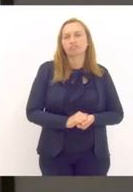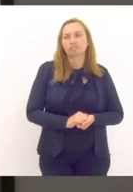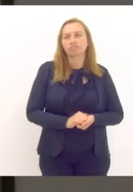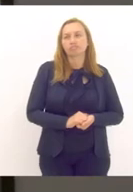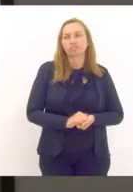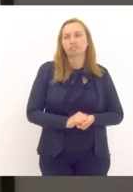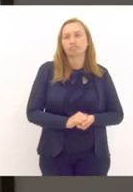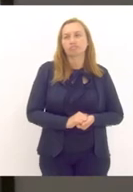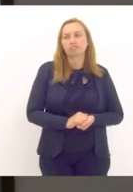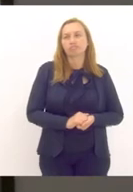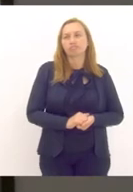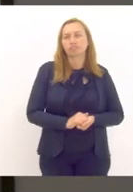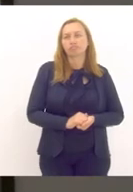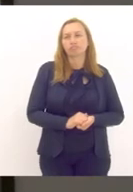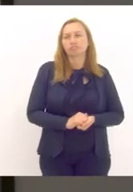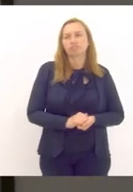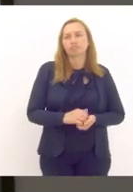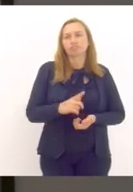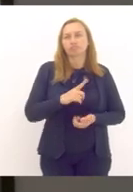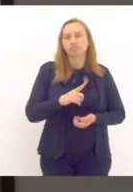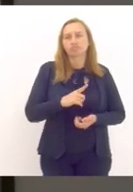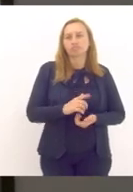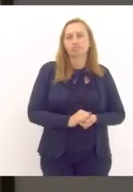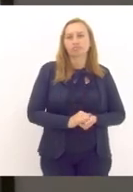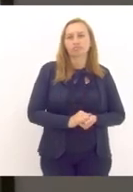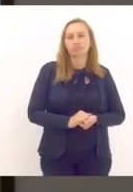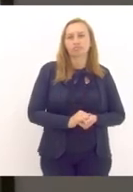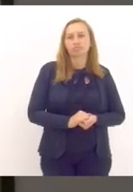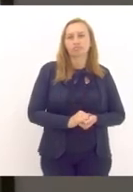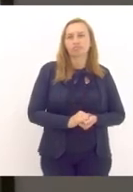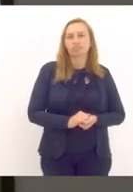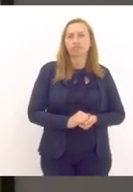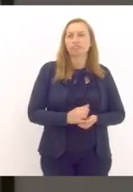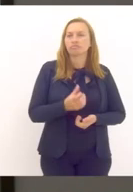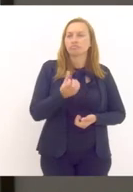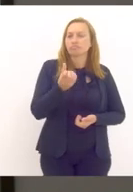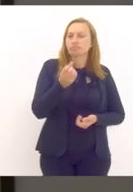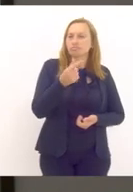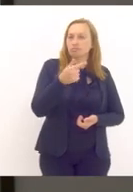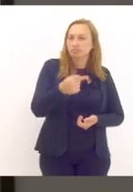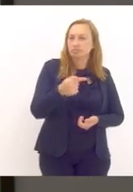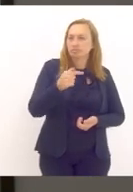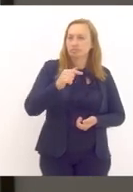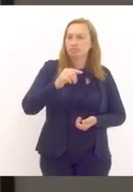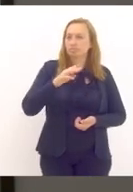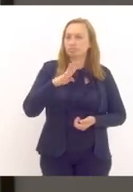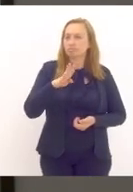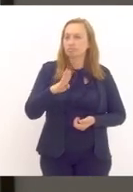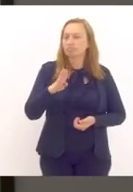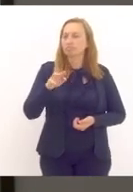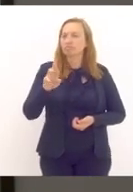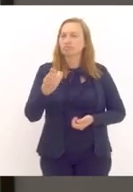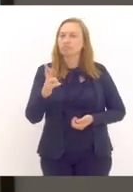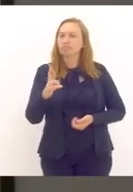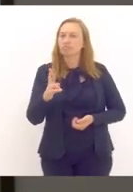uma receita na casa de 7 bilhões, com uma despesa na casa de 22. Esse é o